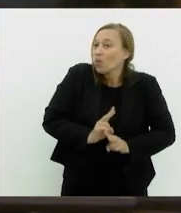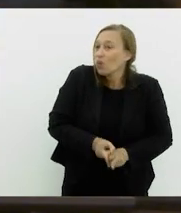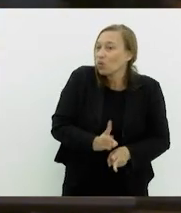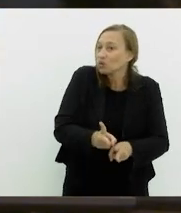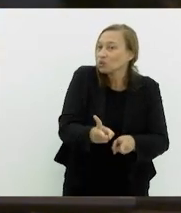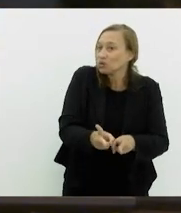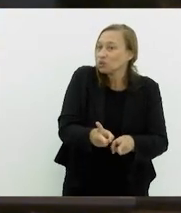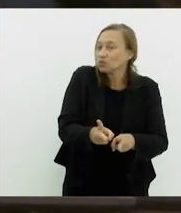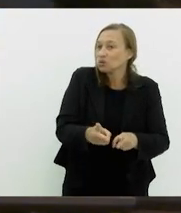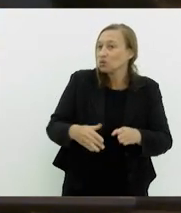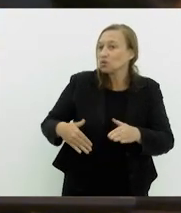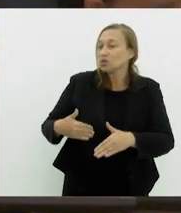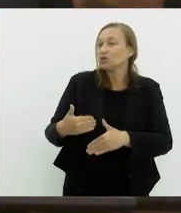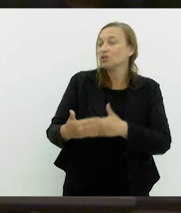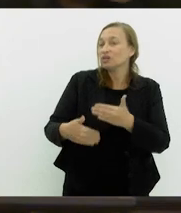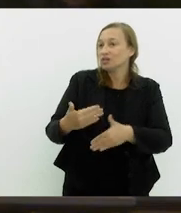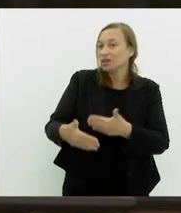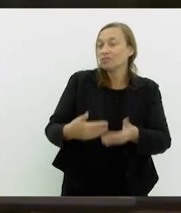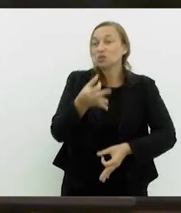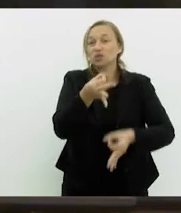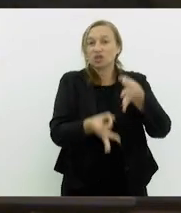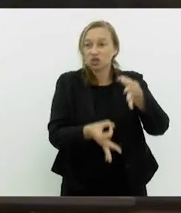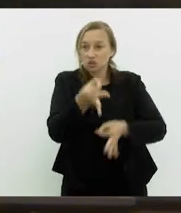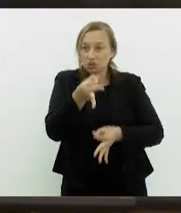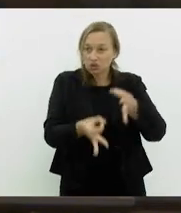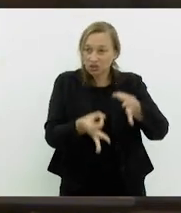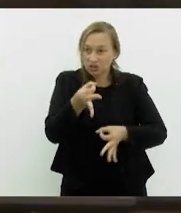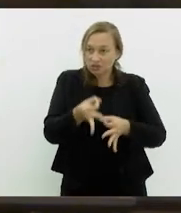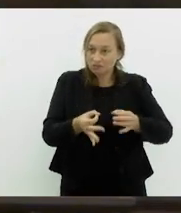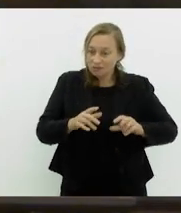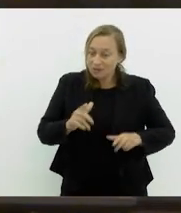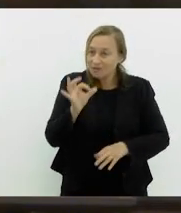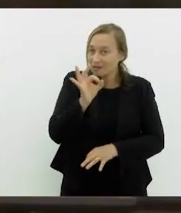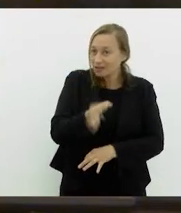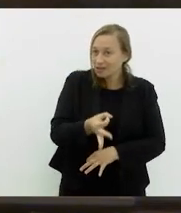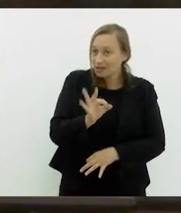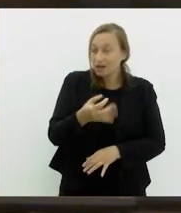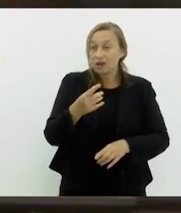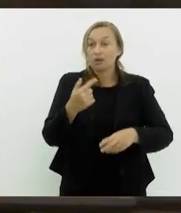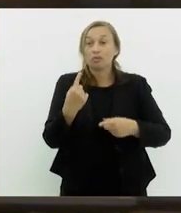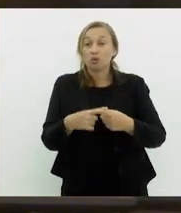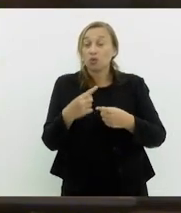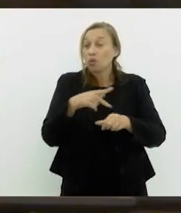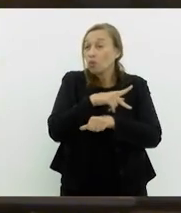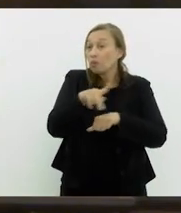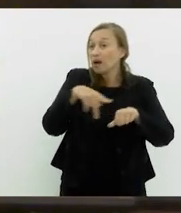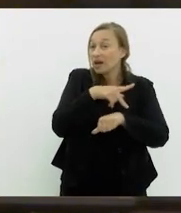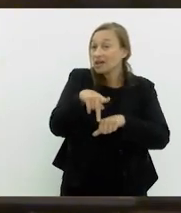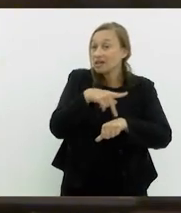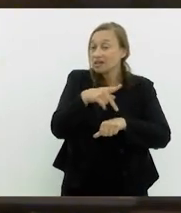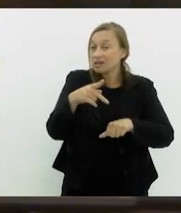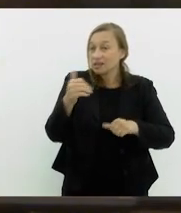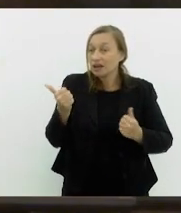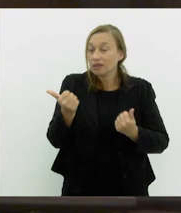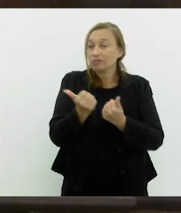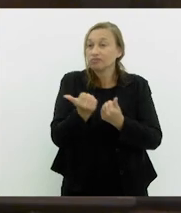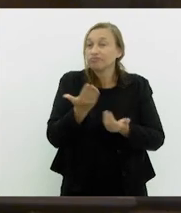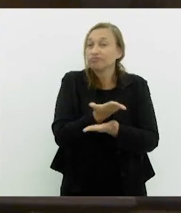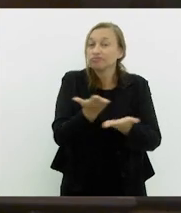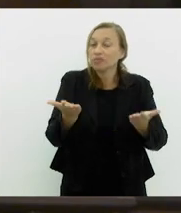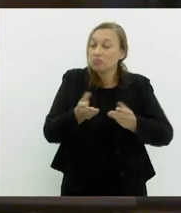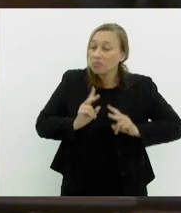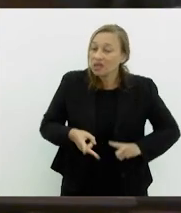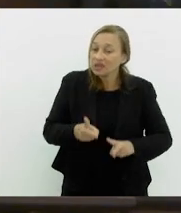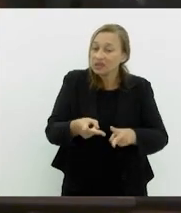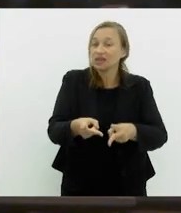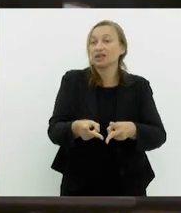trilhar o caminho da justiça com coragem e determinação, pois o país conta com vocês para seguir